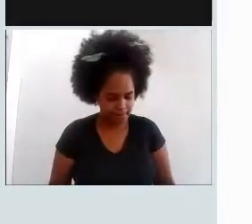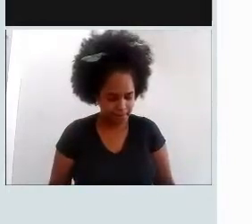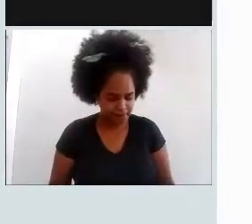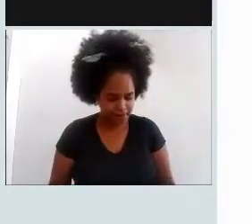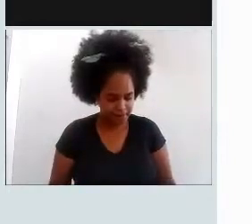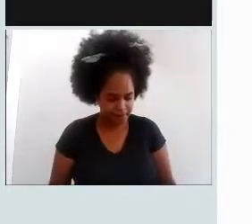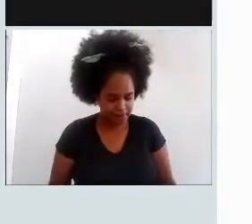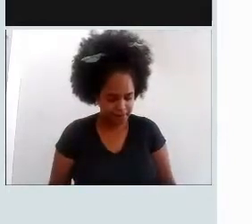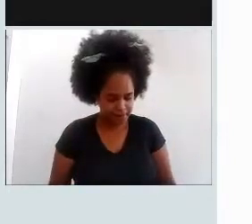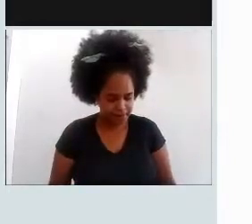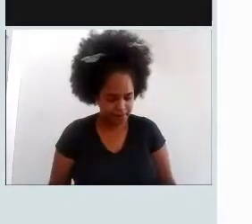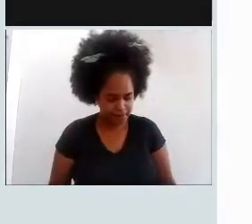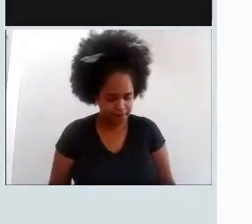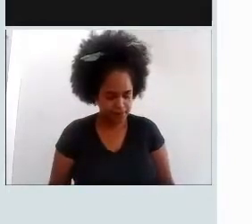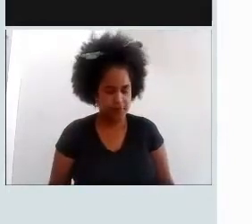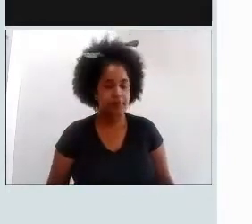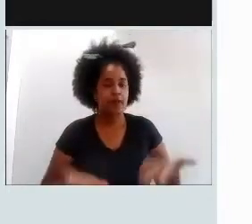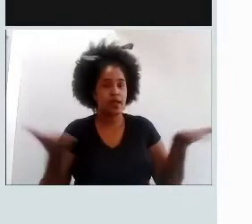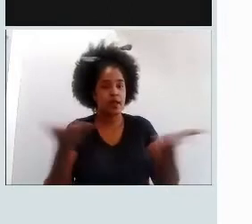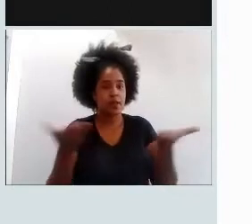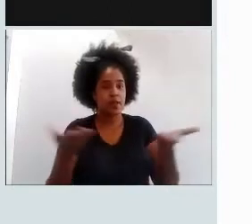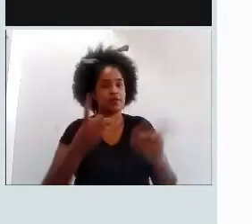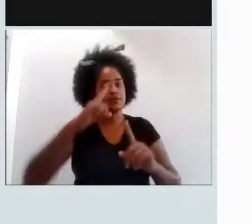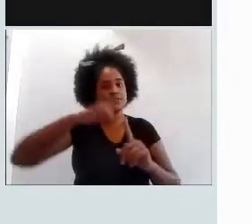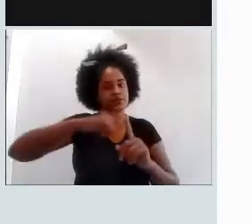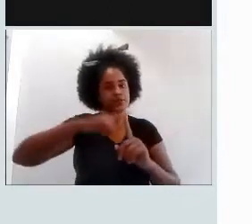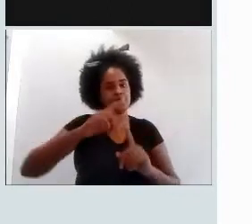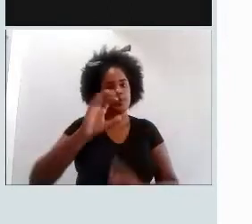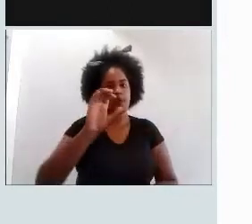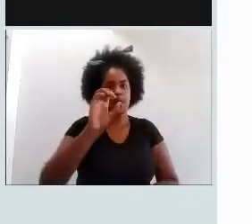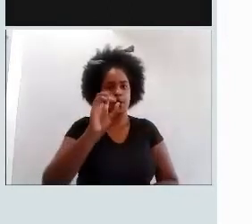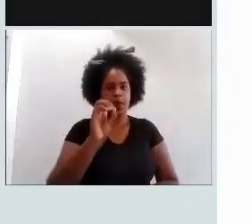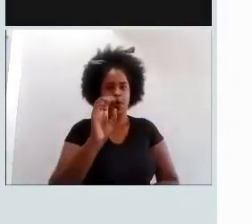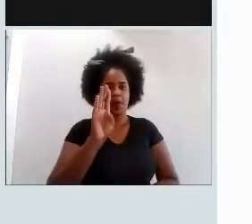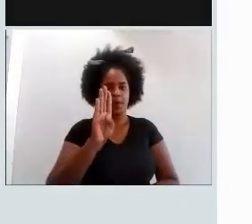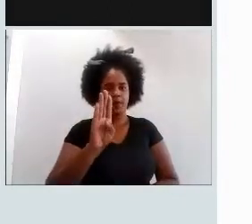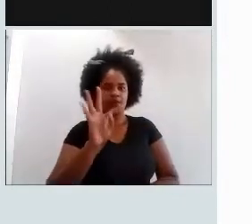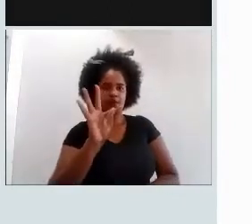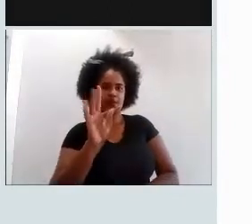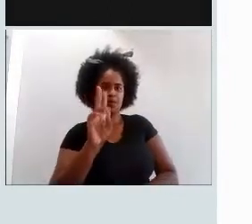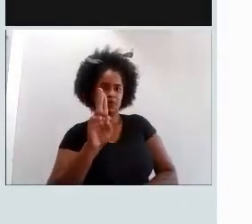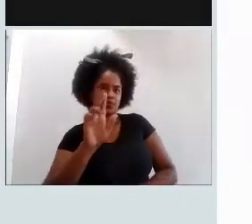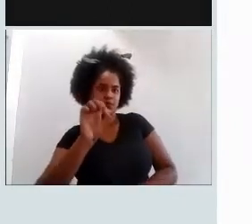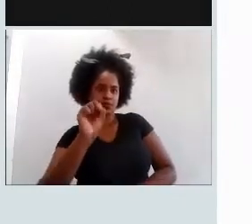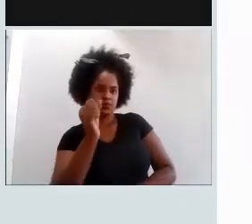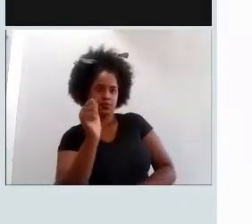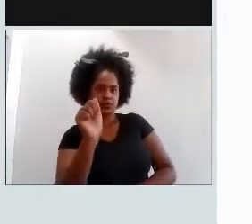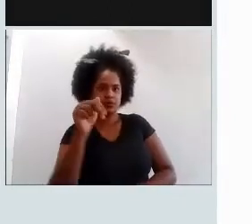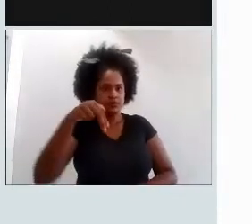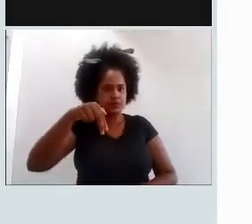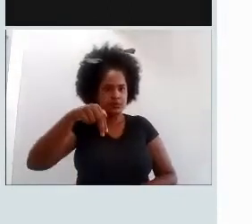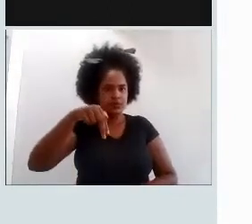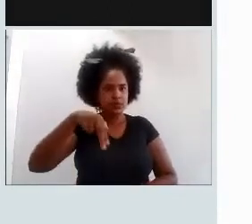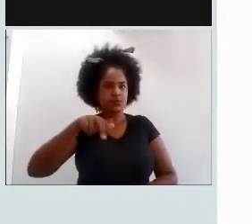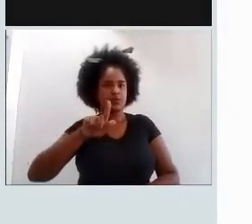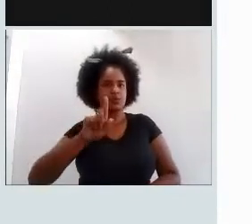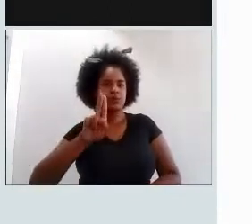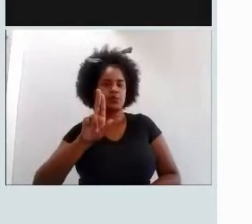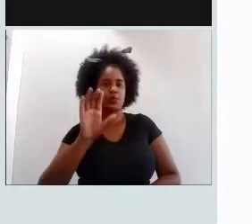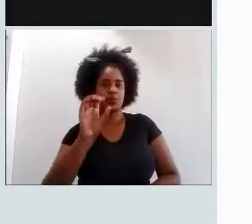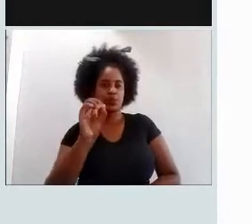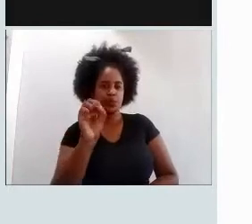Triângulos obtusângulos. Um triângulo ele é obtusângulo somente se ele tem um